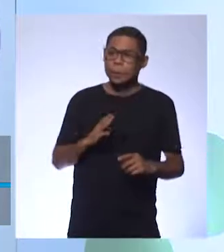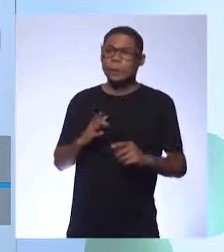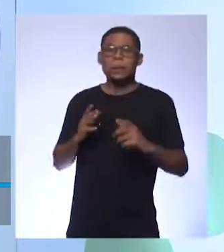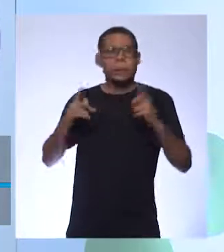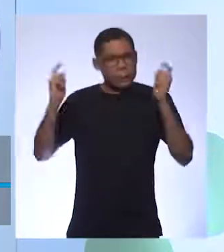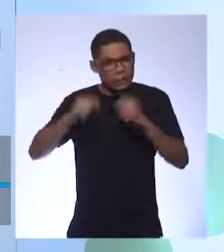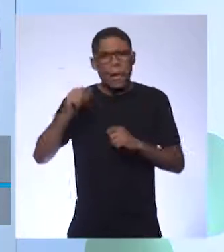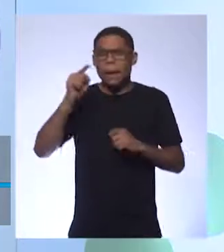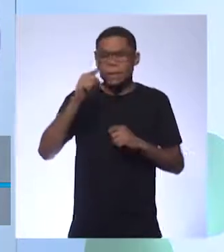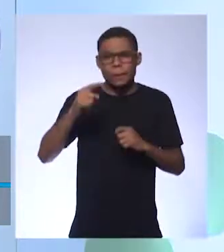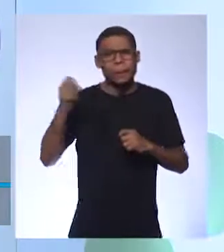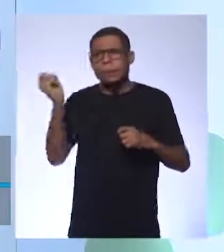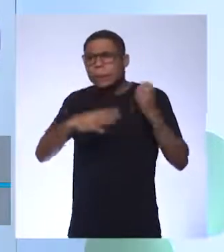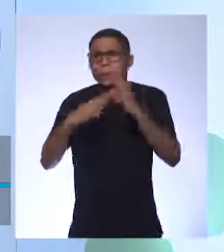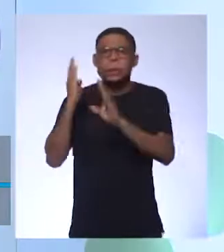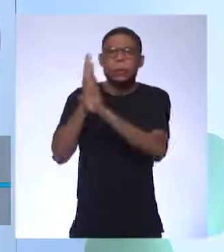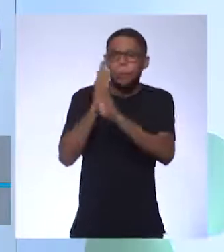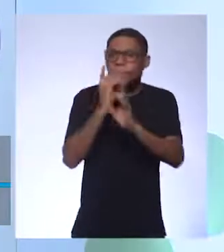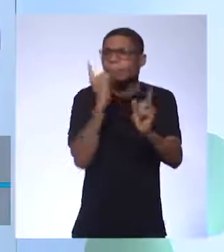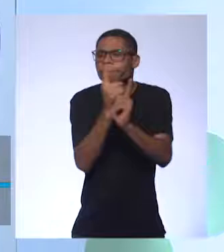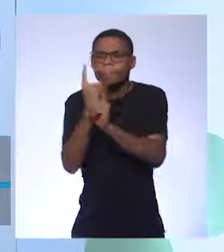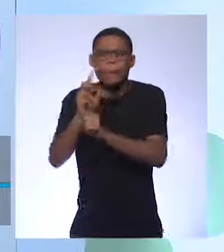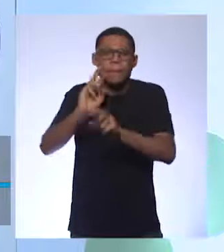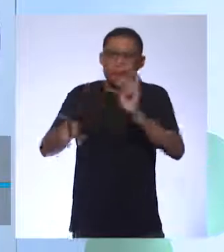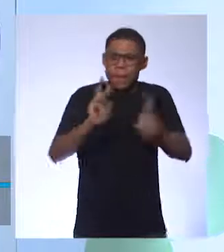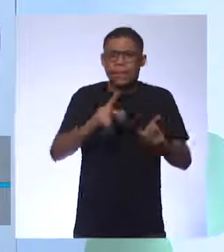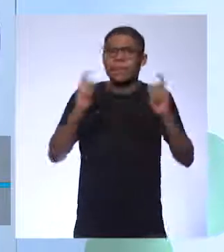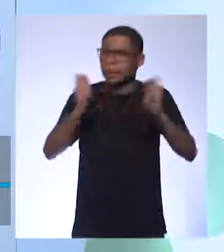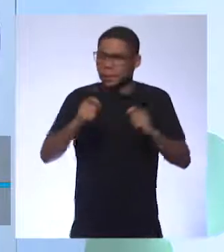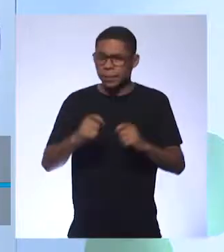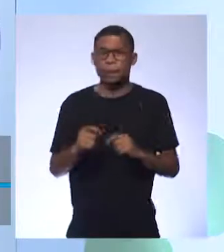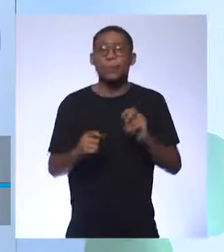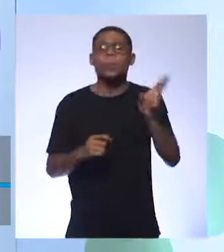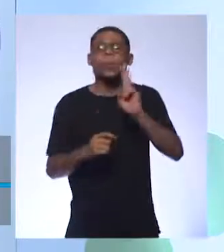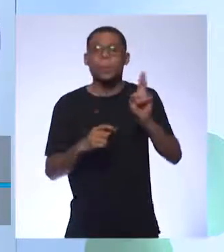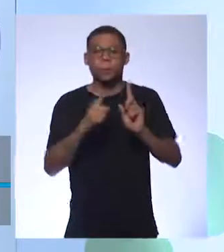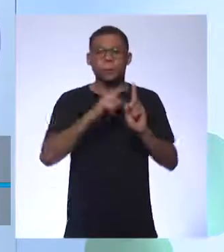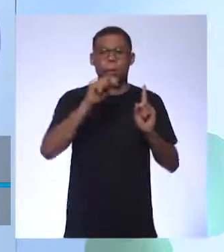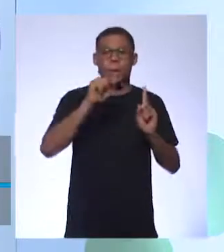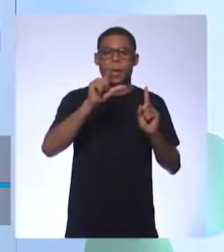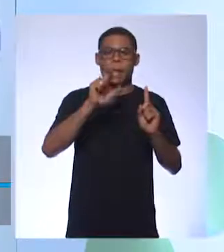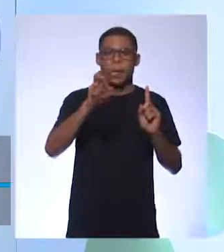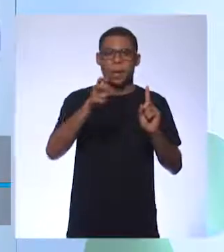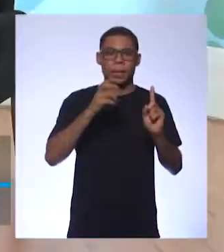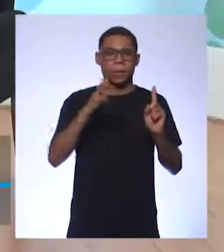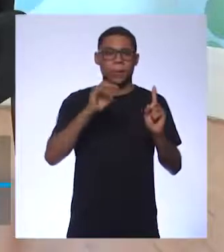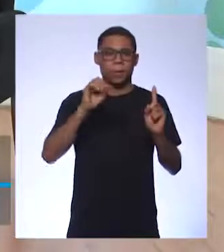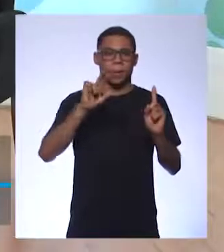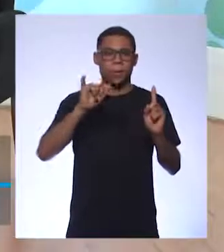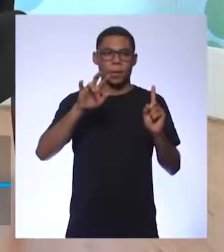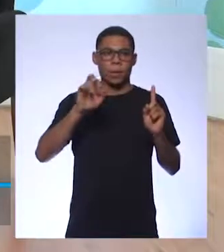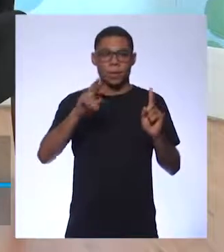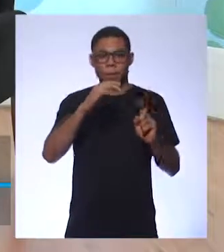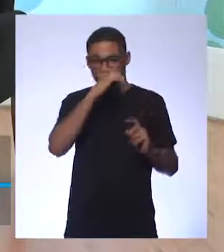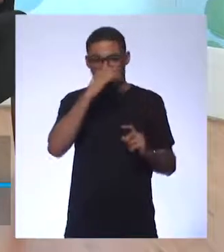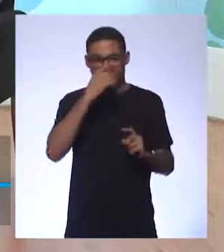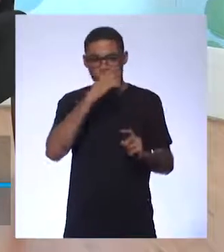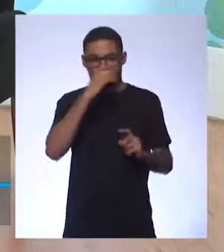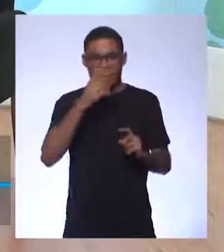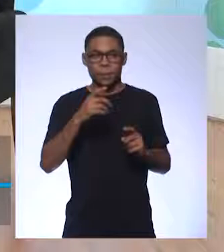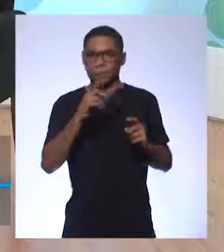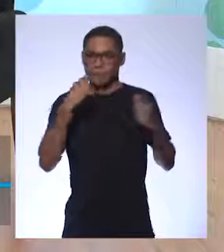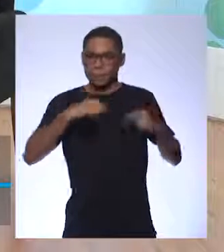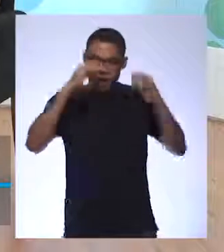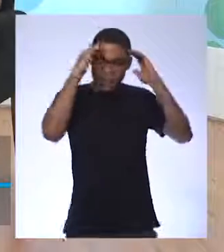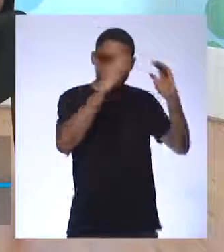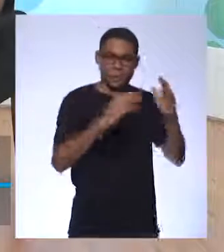Então, se você quer, nossa, dá para desenvolver bastante coisa. O nome do cara é? Do Alex artista. Oliver. Do cara que desrespeito, do artista, do Alex Oliver,